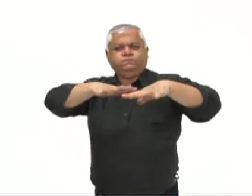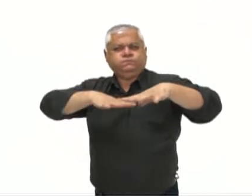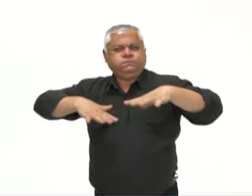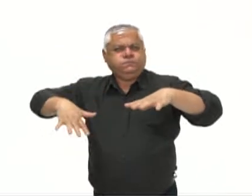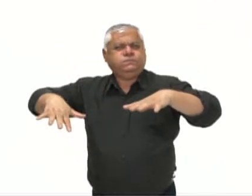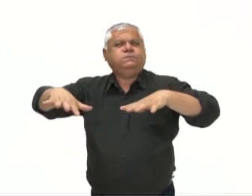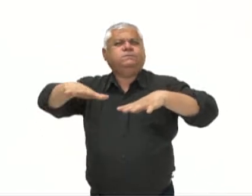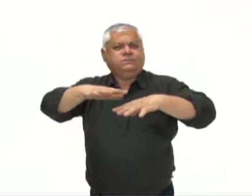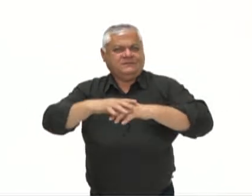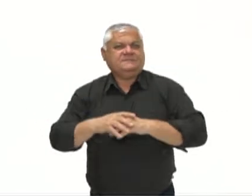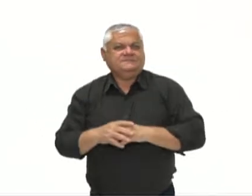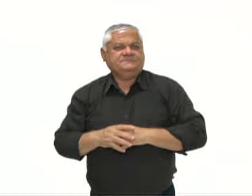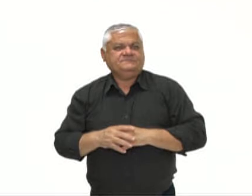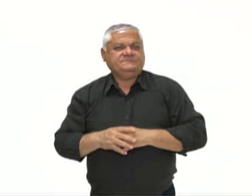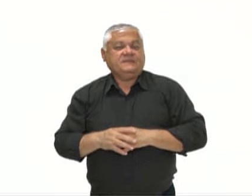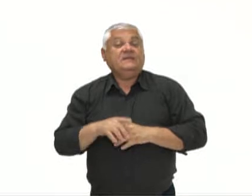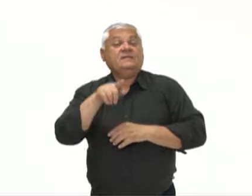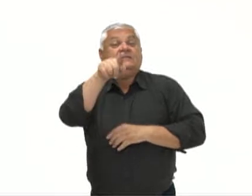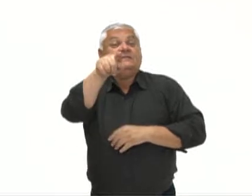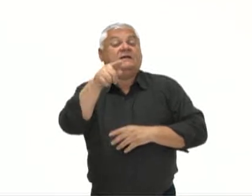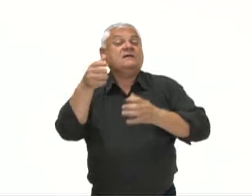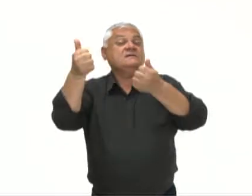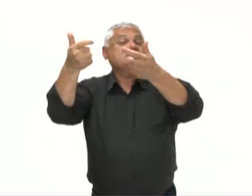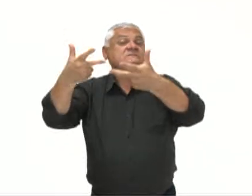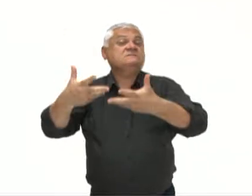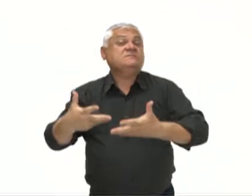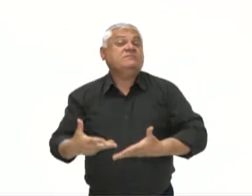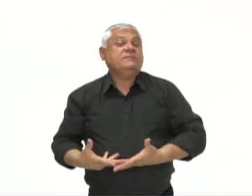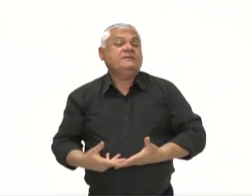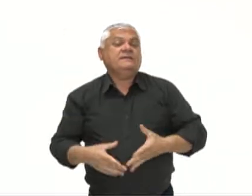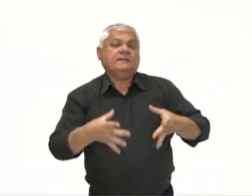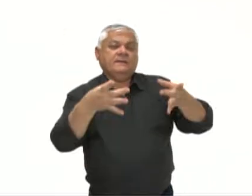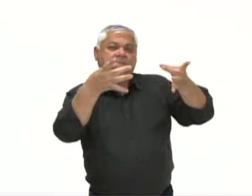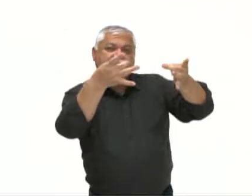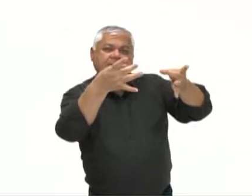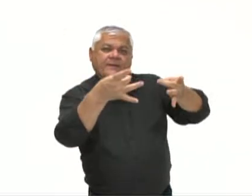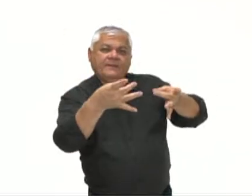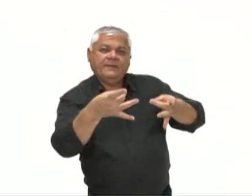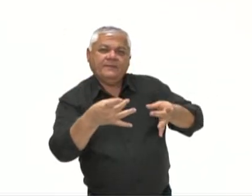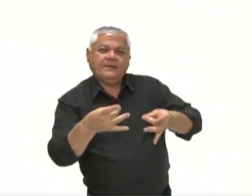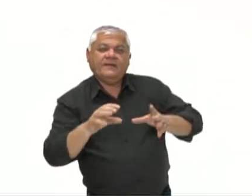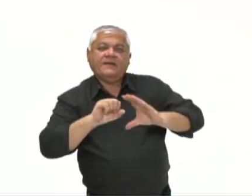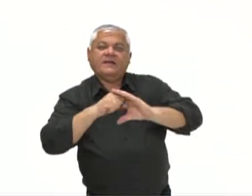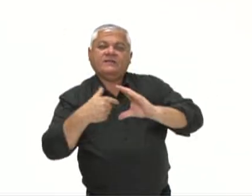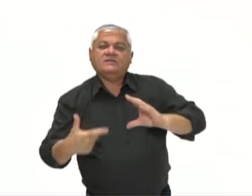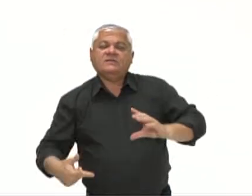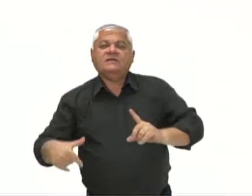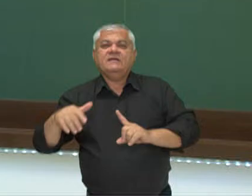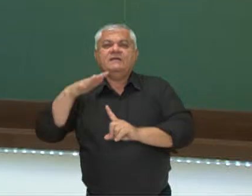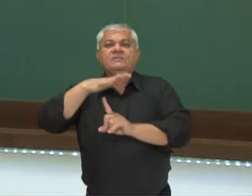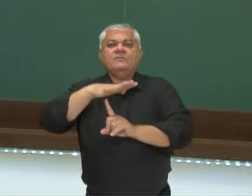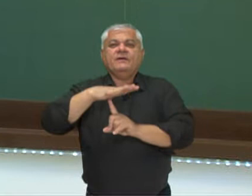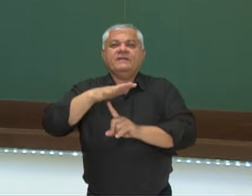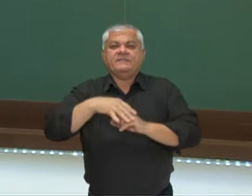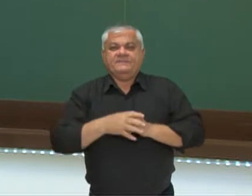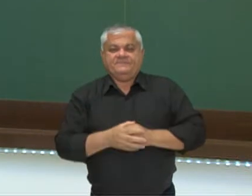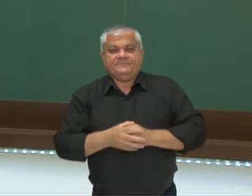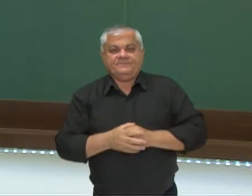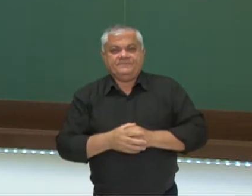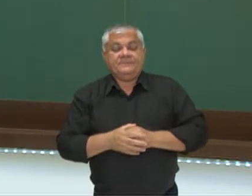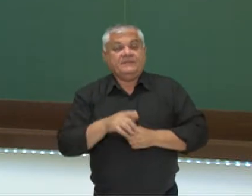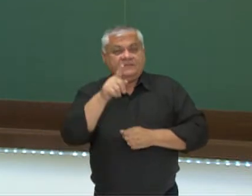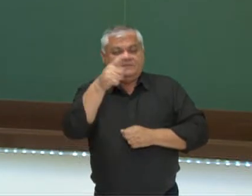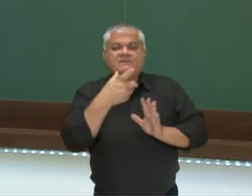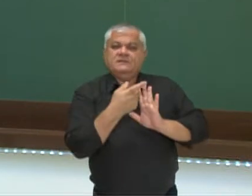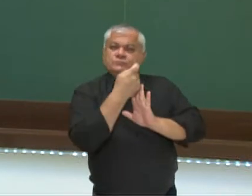água, abastecendo-o. Descreva, de forma geral, as características da hidrografia do estado do Paraná. Então você